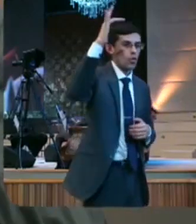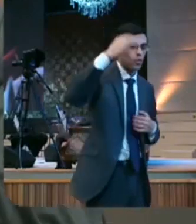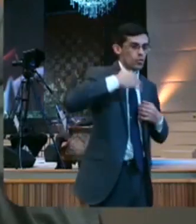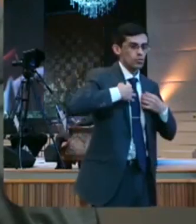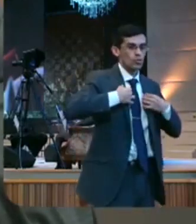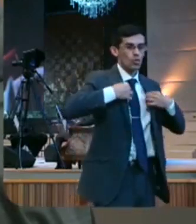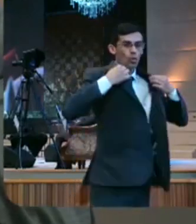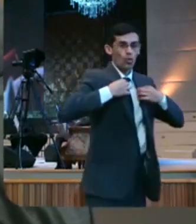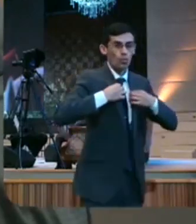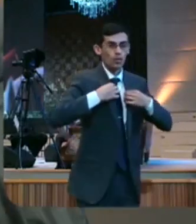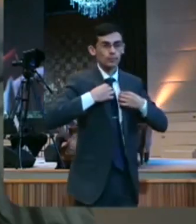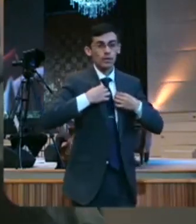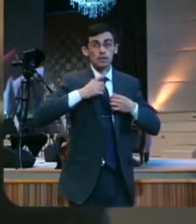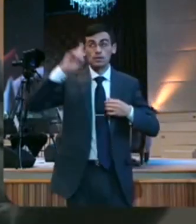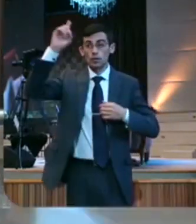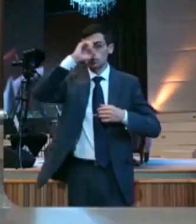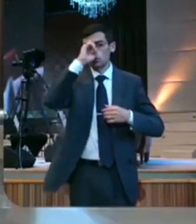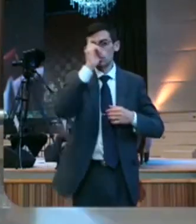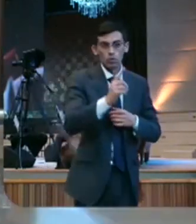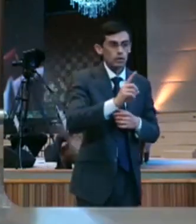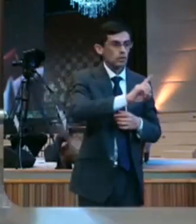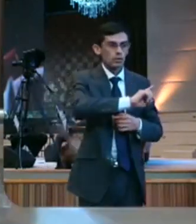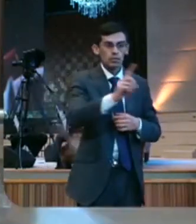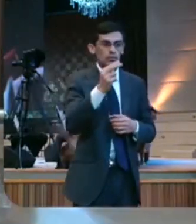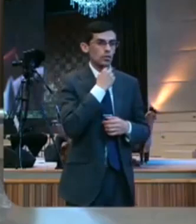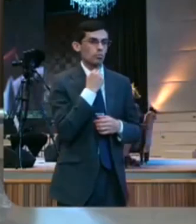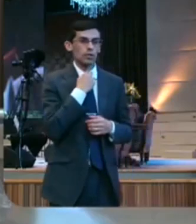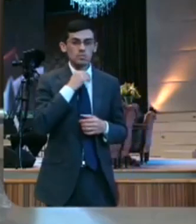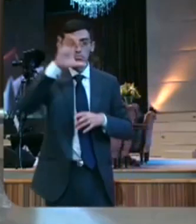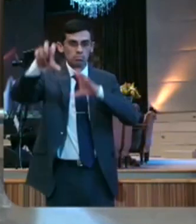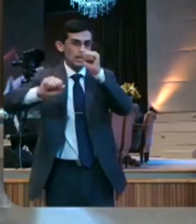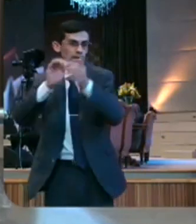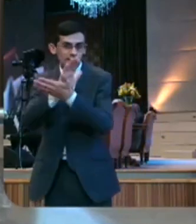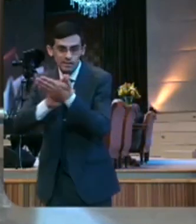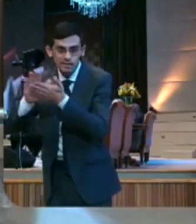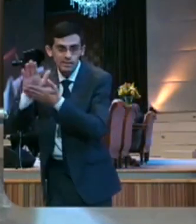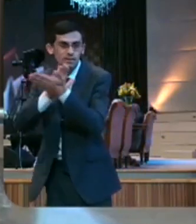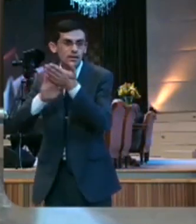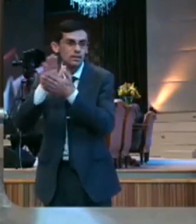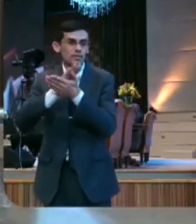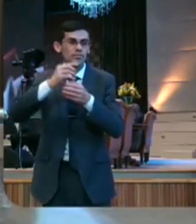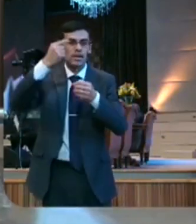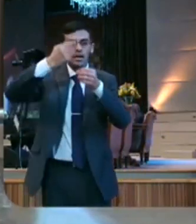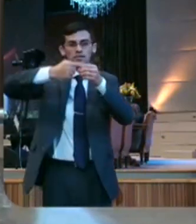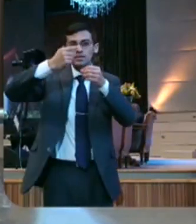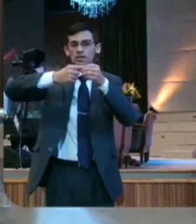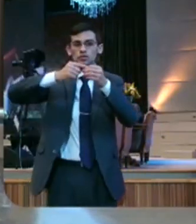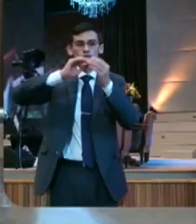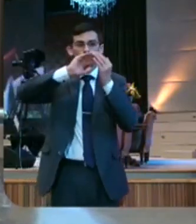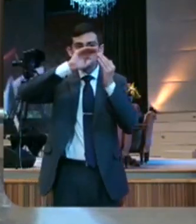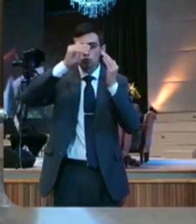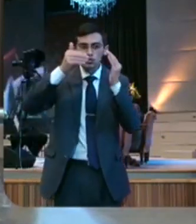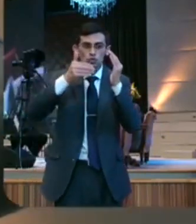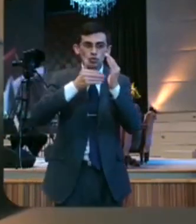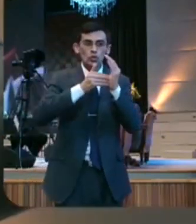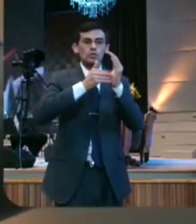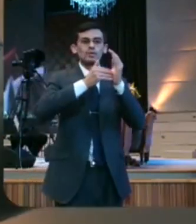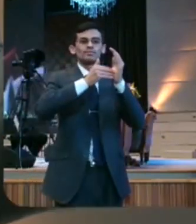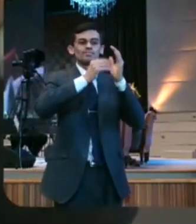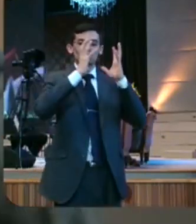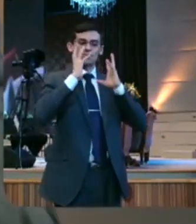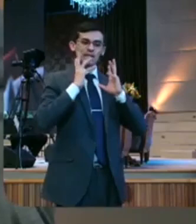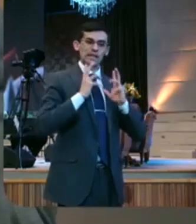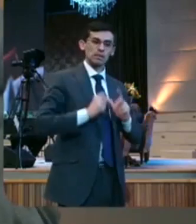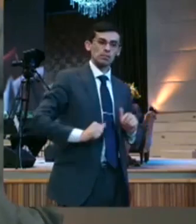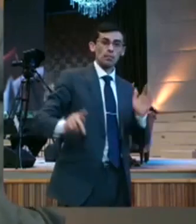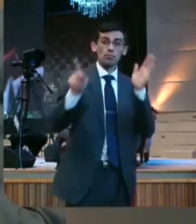disse: olha, não haverá despojo dessa cidade, essa cidade vai ser consagrada totalmente